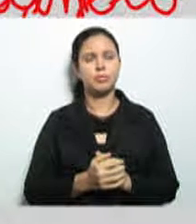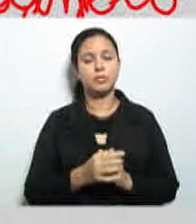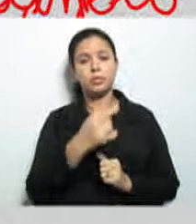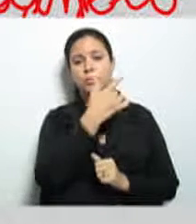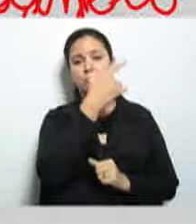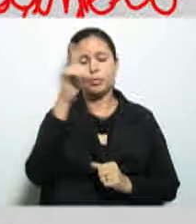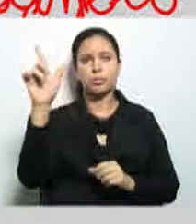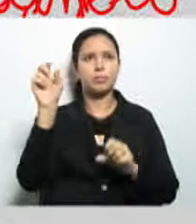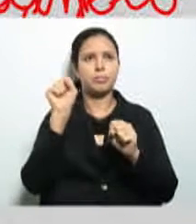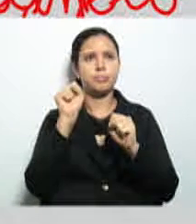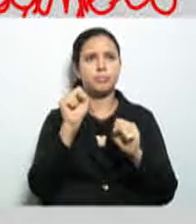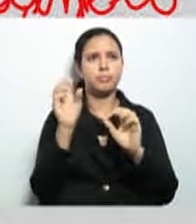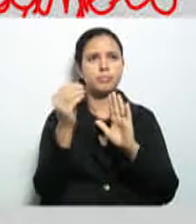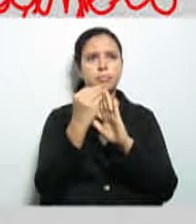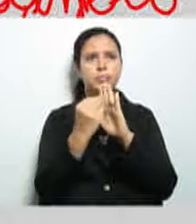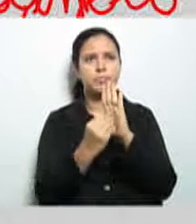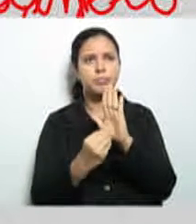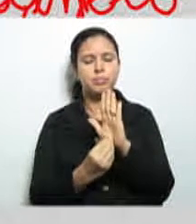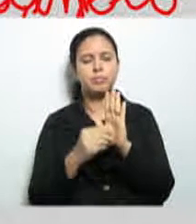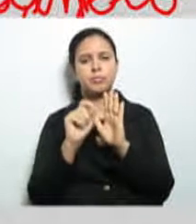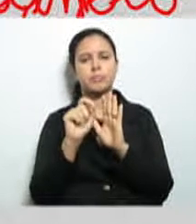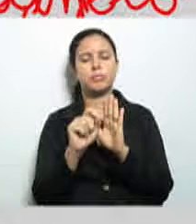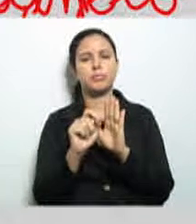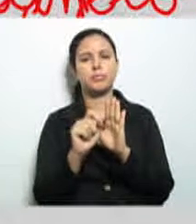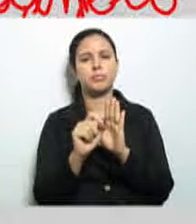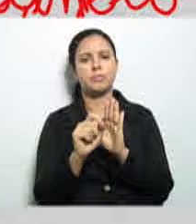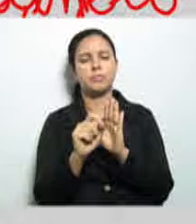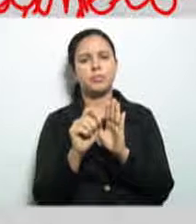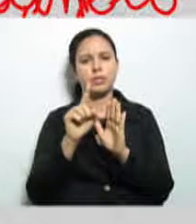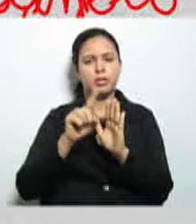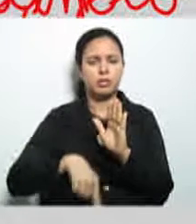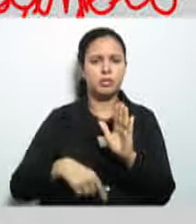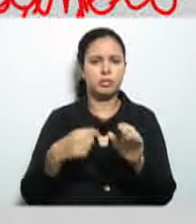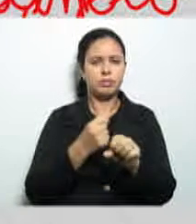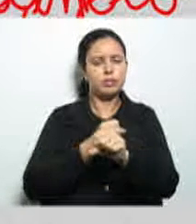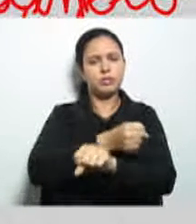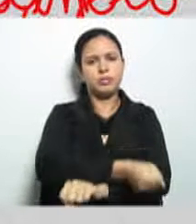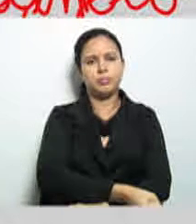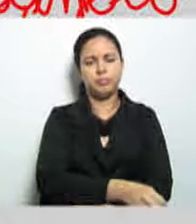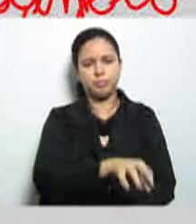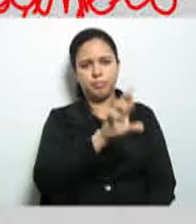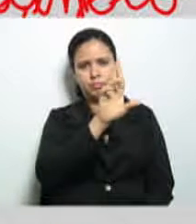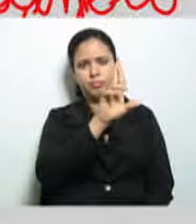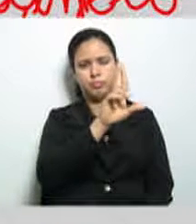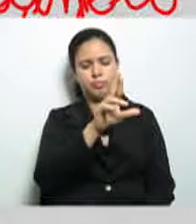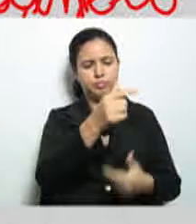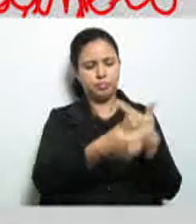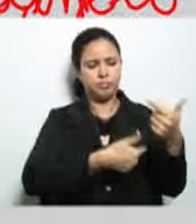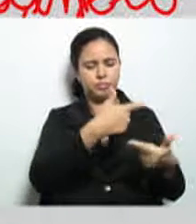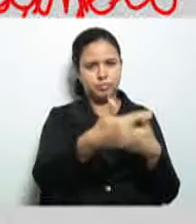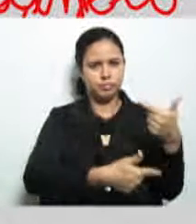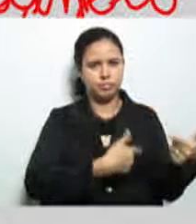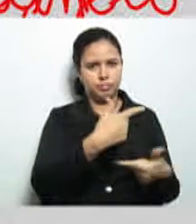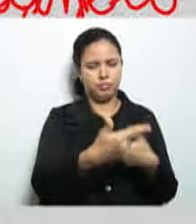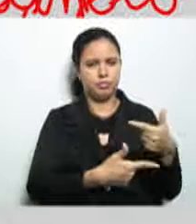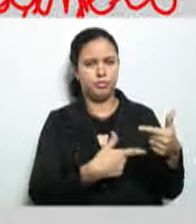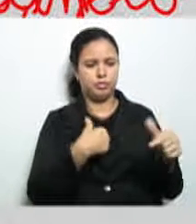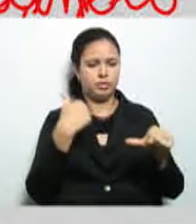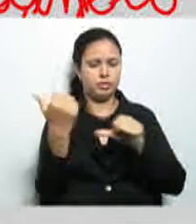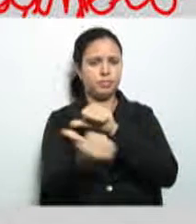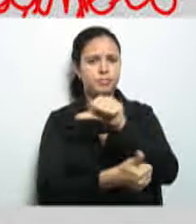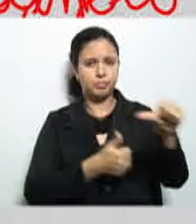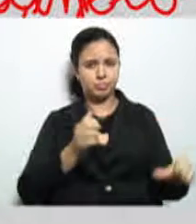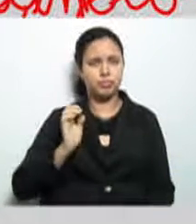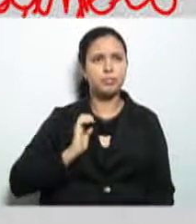gente poderia colocar além dessas 3 é que o escravo era responsável pela produção da riqueza.